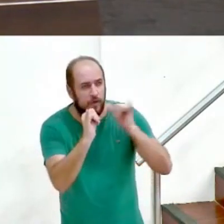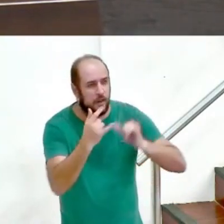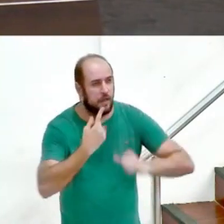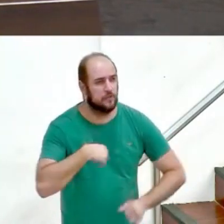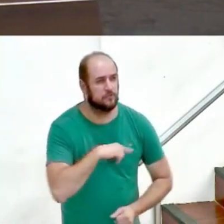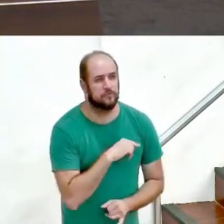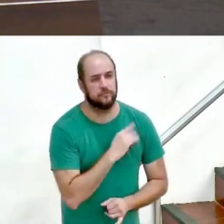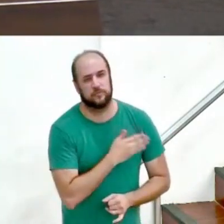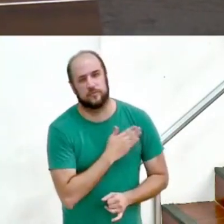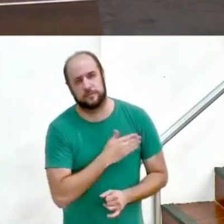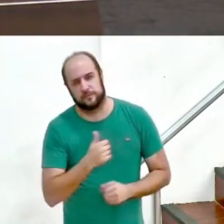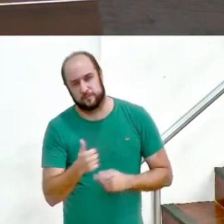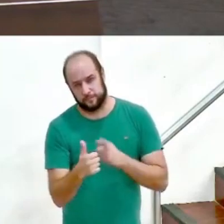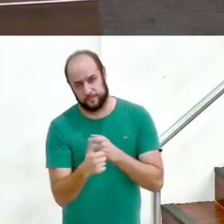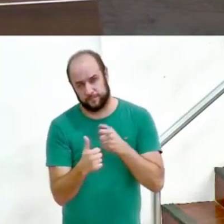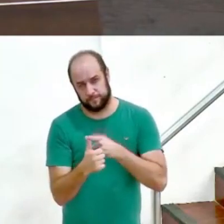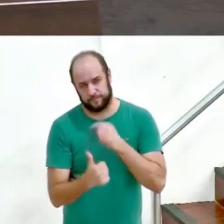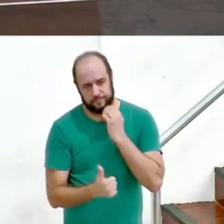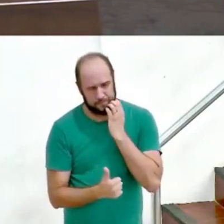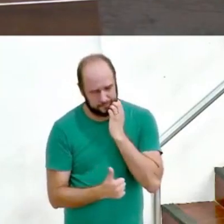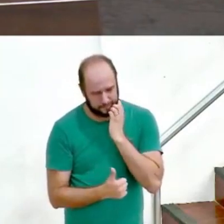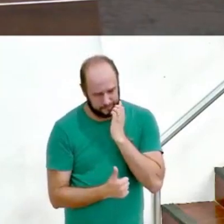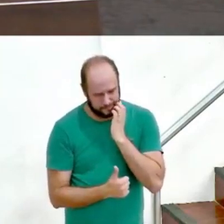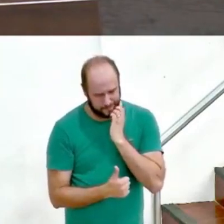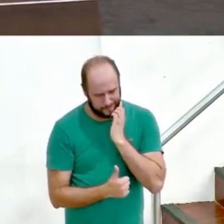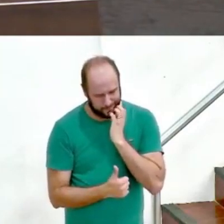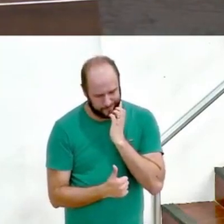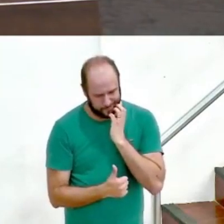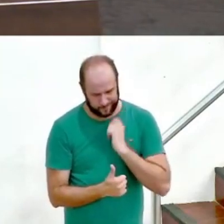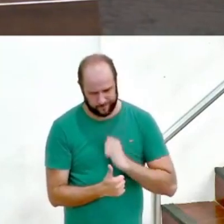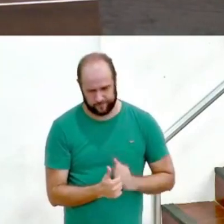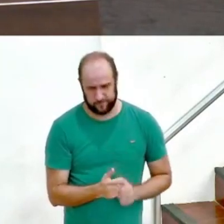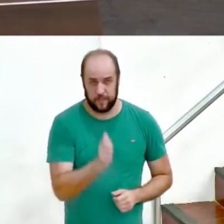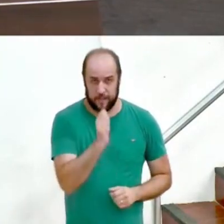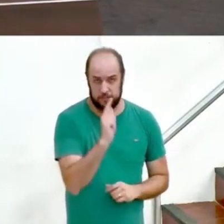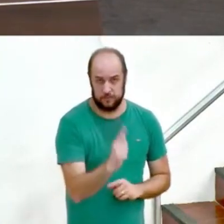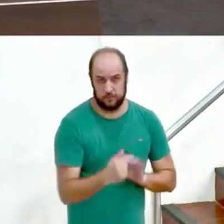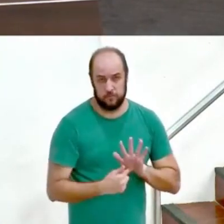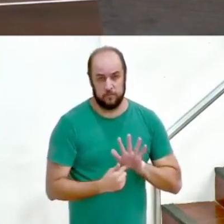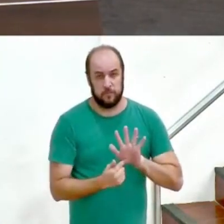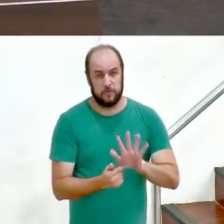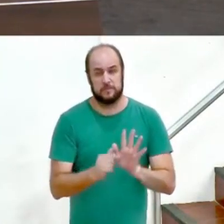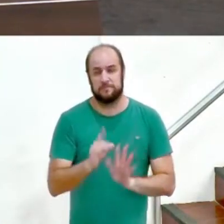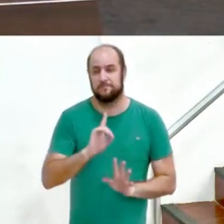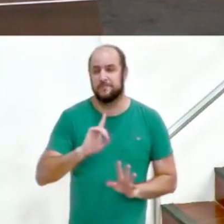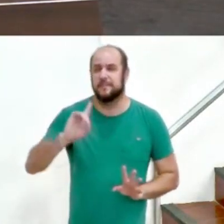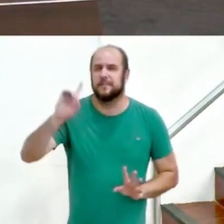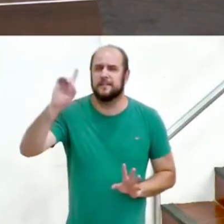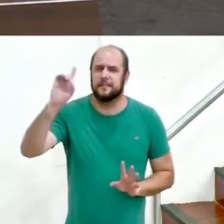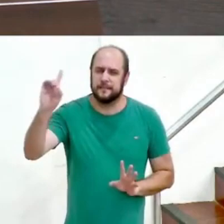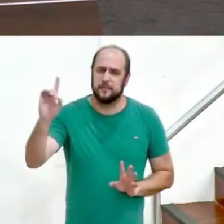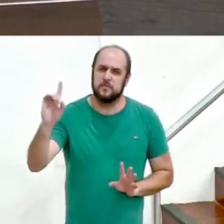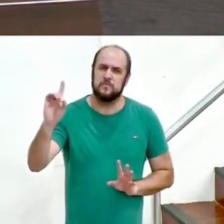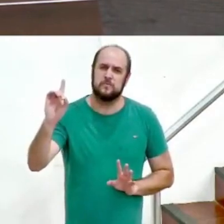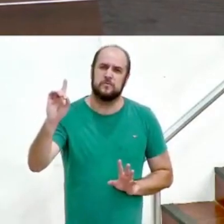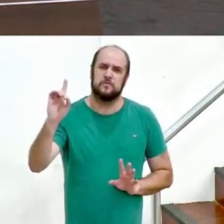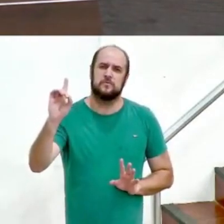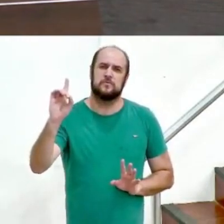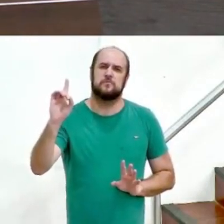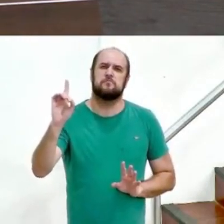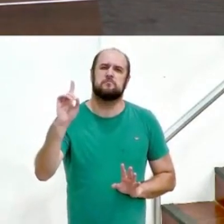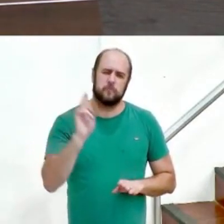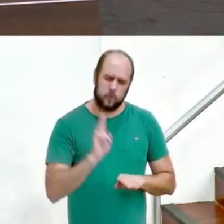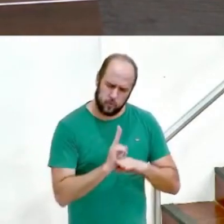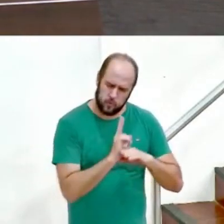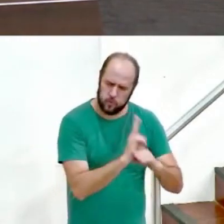hoje. Em primeiro lugar, Ageu nos revela um Deus que é firme, que é